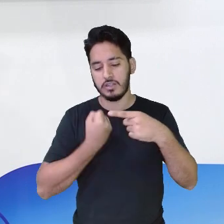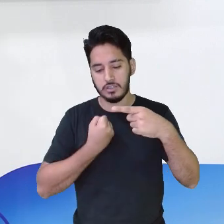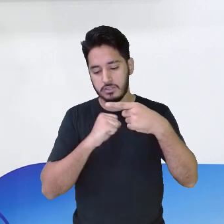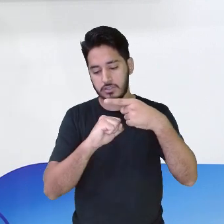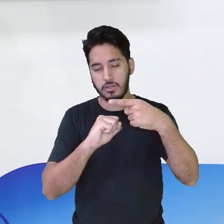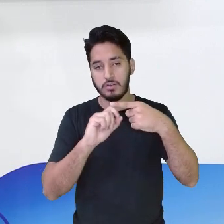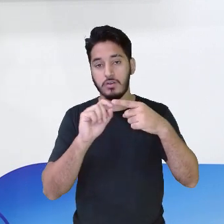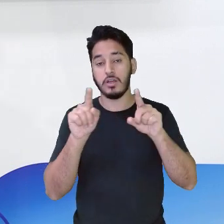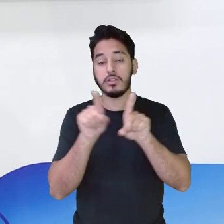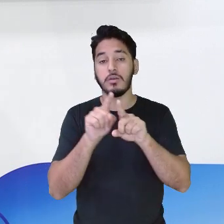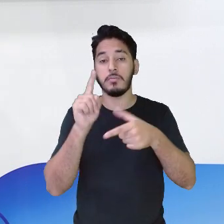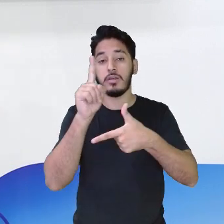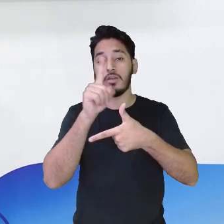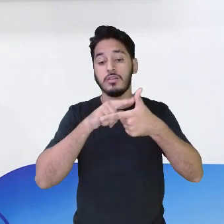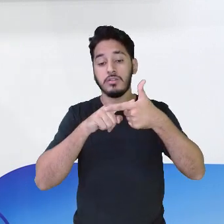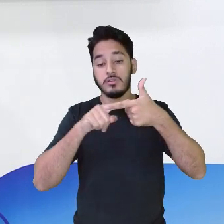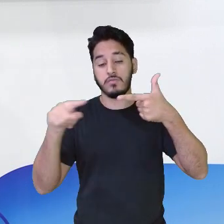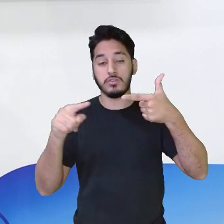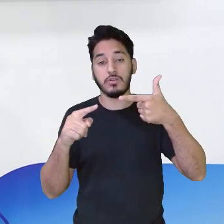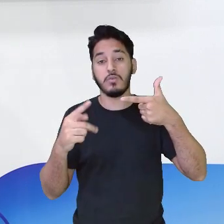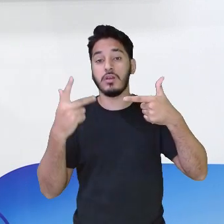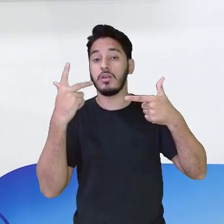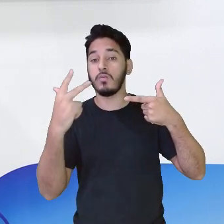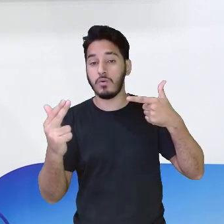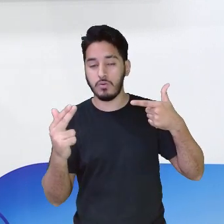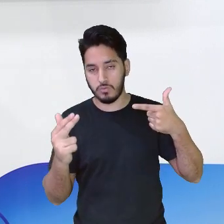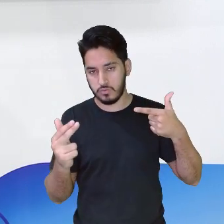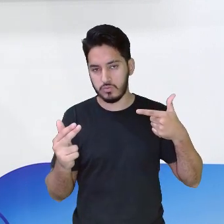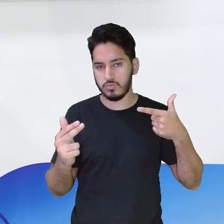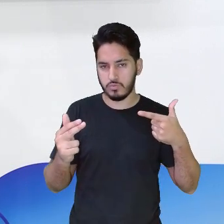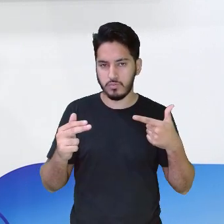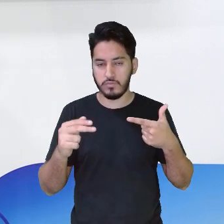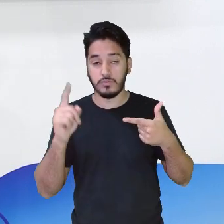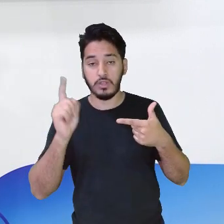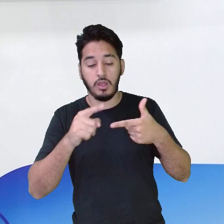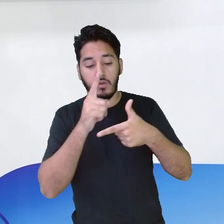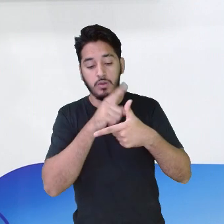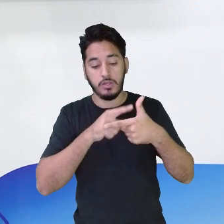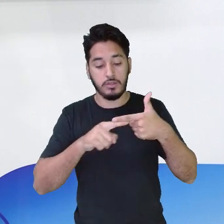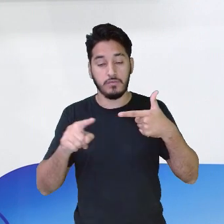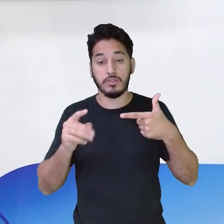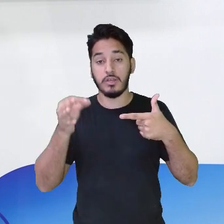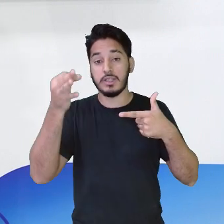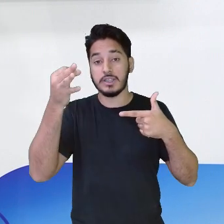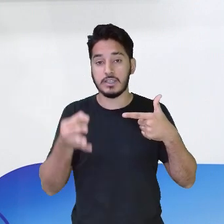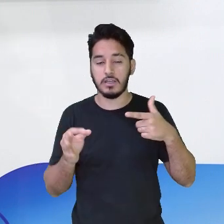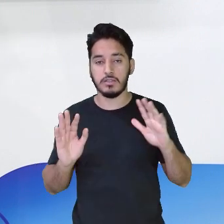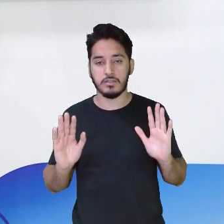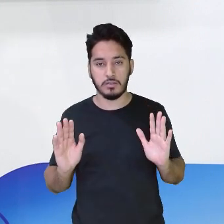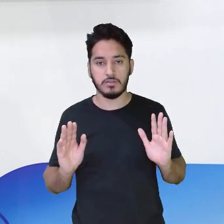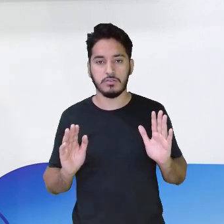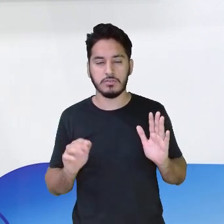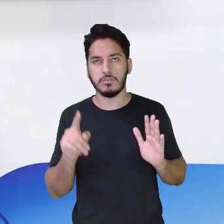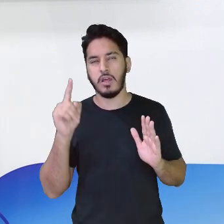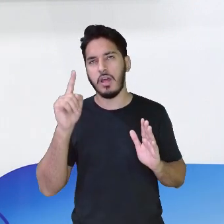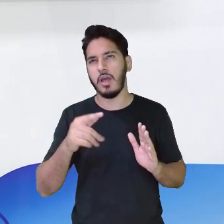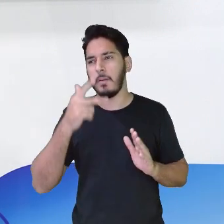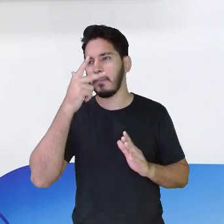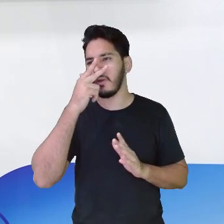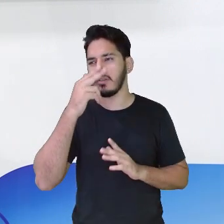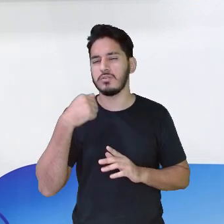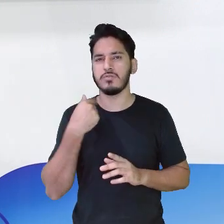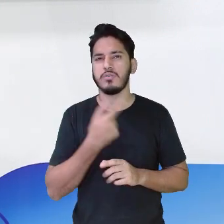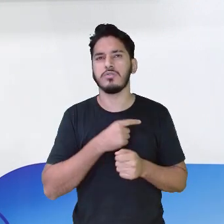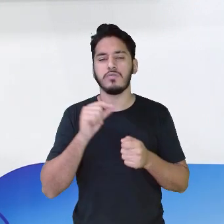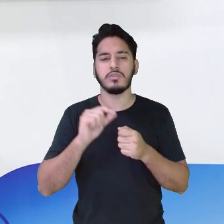de divisão em partes iguais. Então, é uma divisão exata. É como se a gente